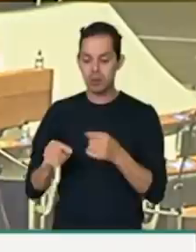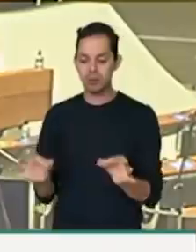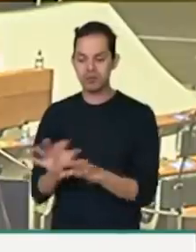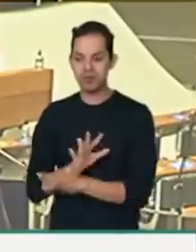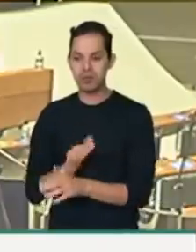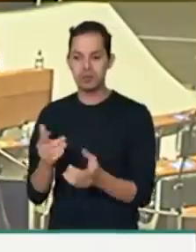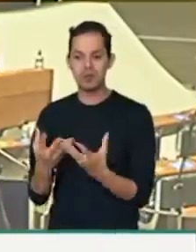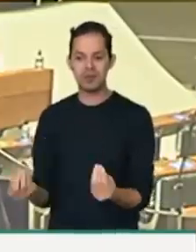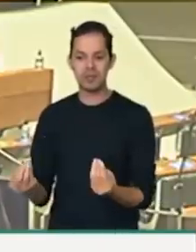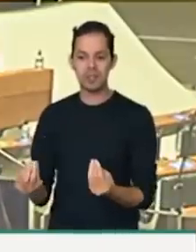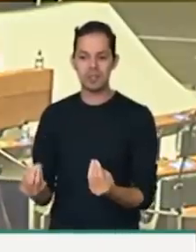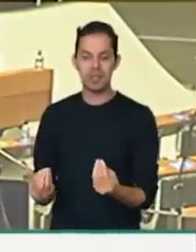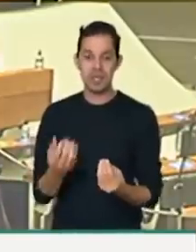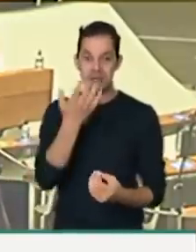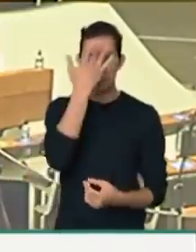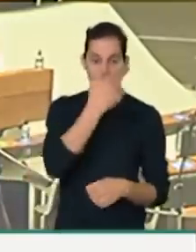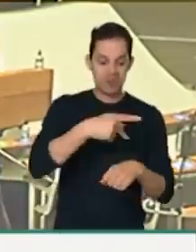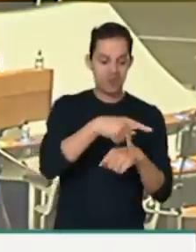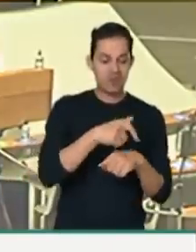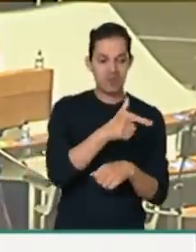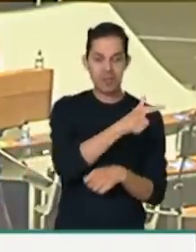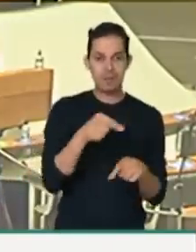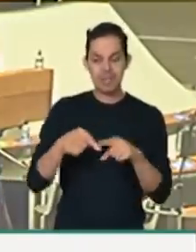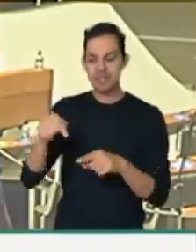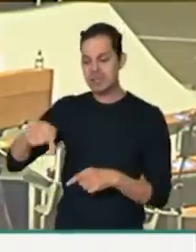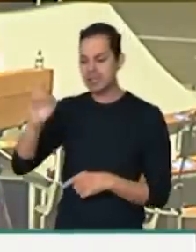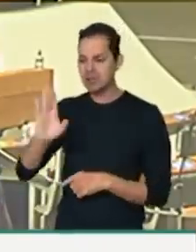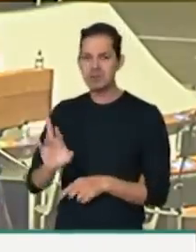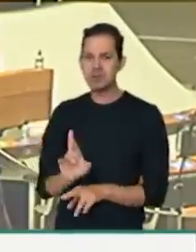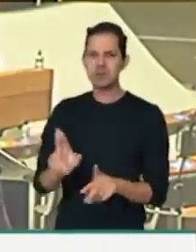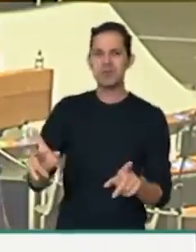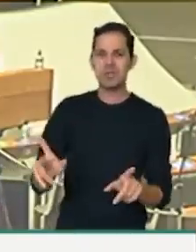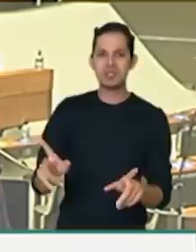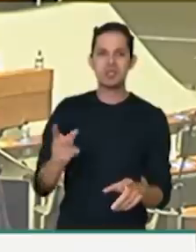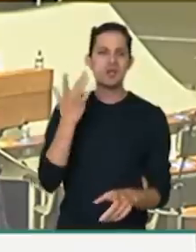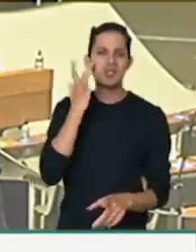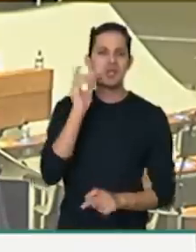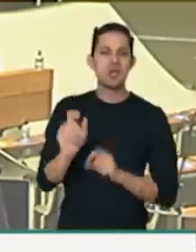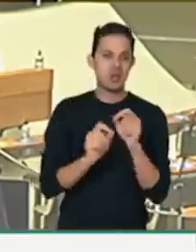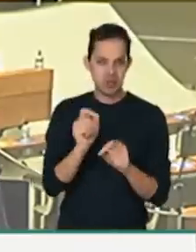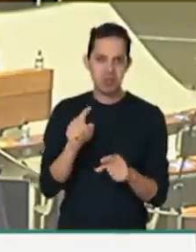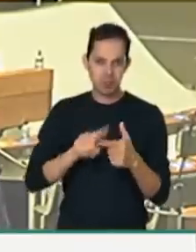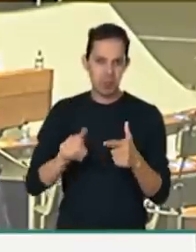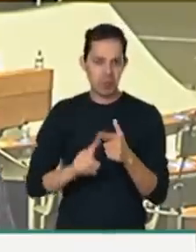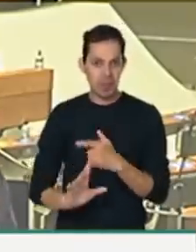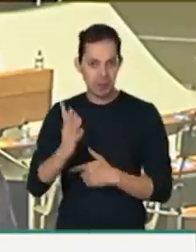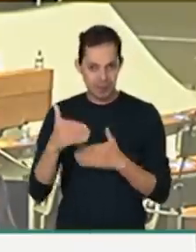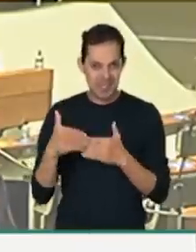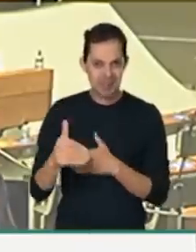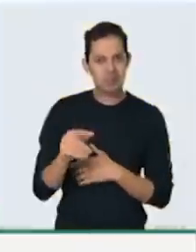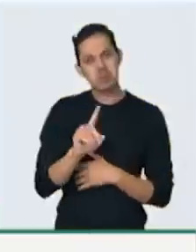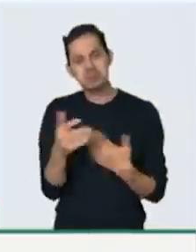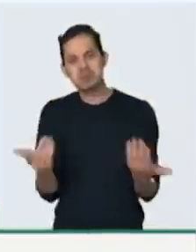projeto facilita para quem é de fora, mas talvez não haja reciprocidade para os casos brasileiros. O senhor acha que haverá mesmo esse problema ou não necessariamente?